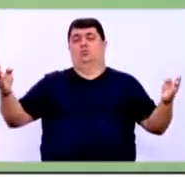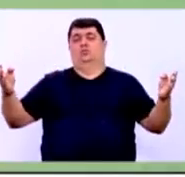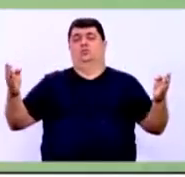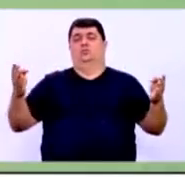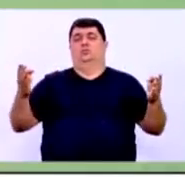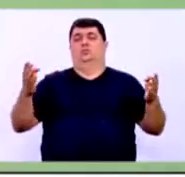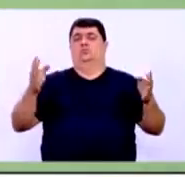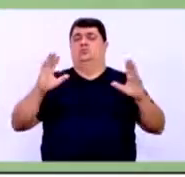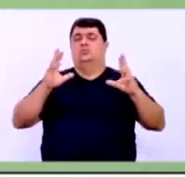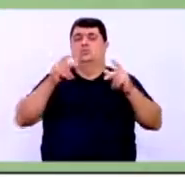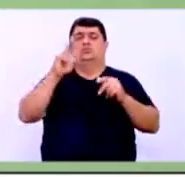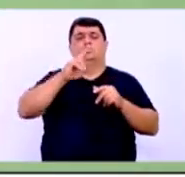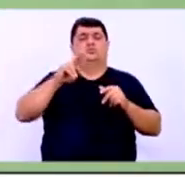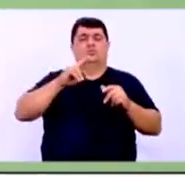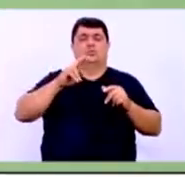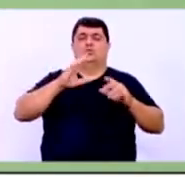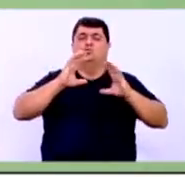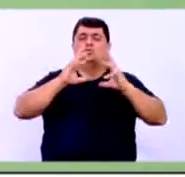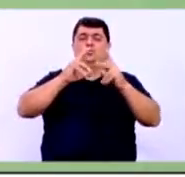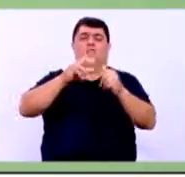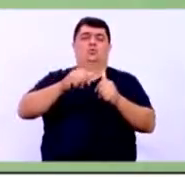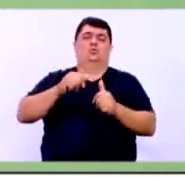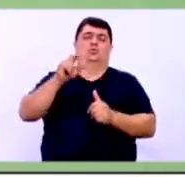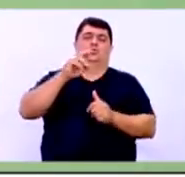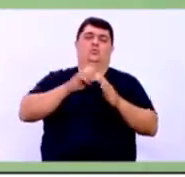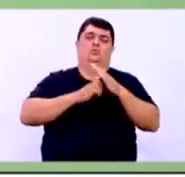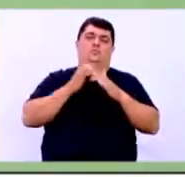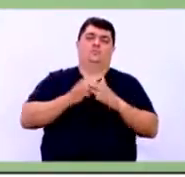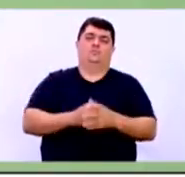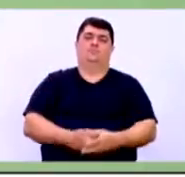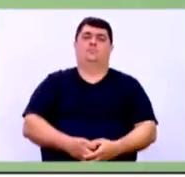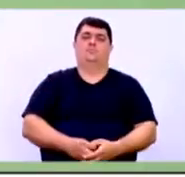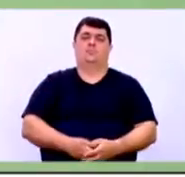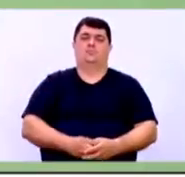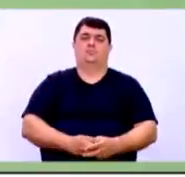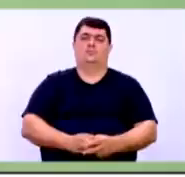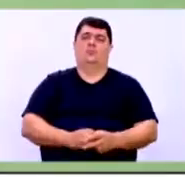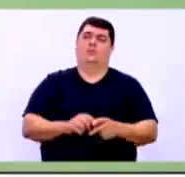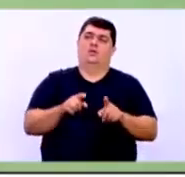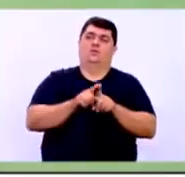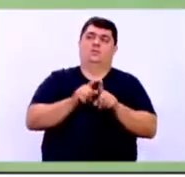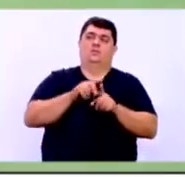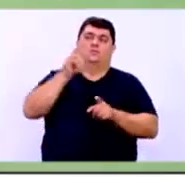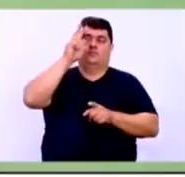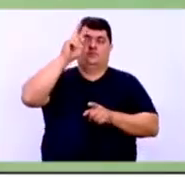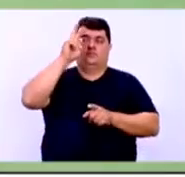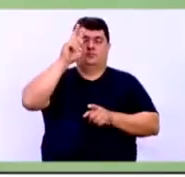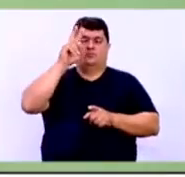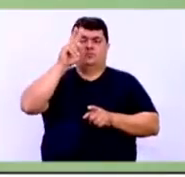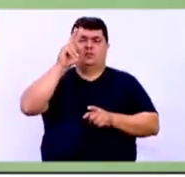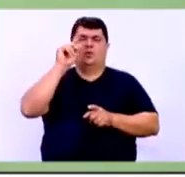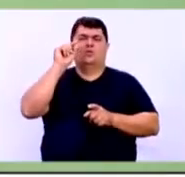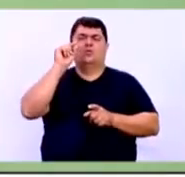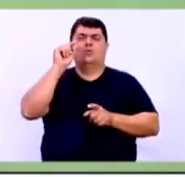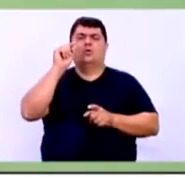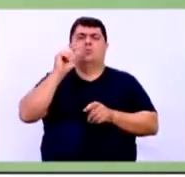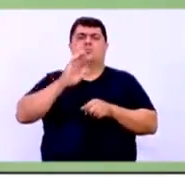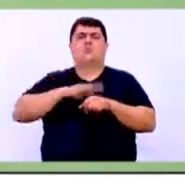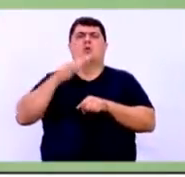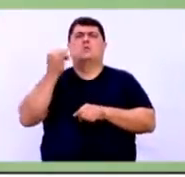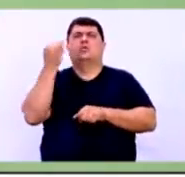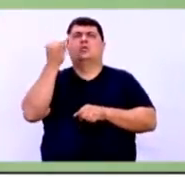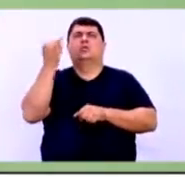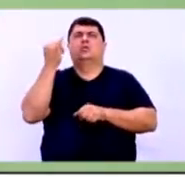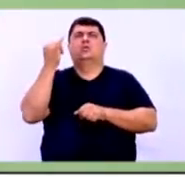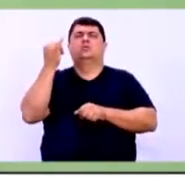vez mais está nas médias empresas. E, lembrando da história, qual foi o marco principal